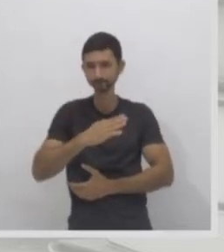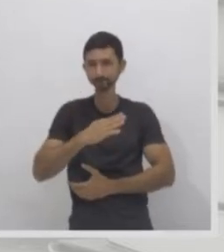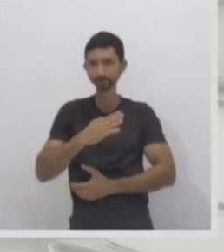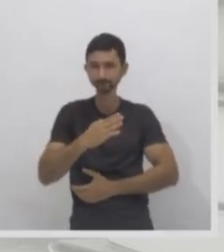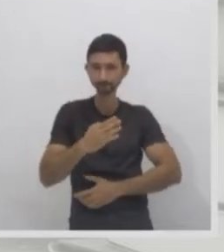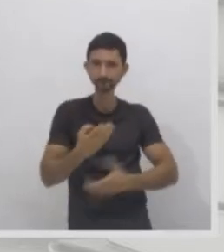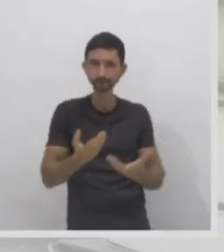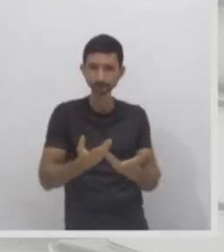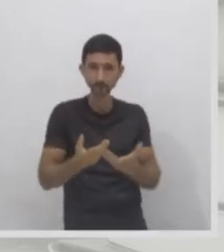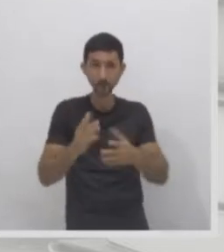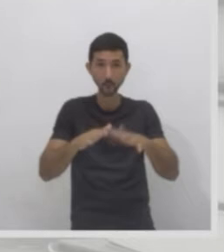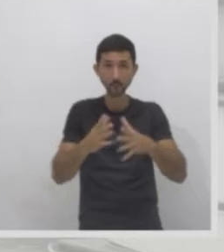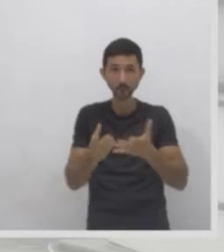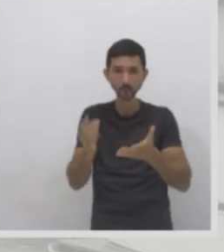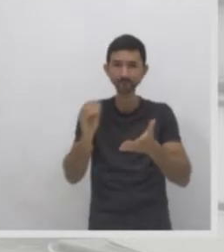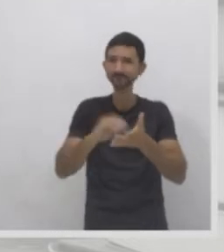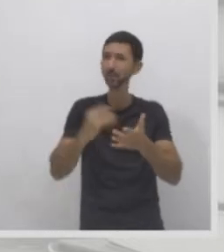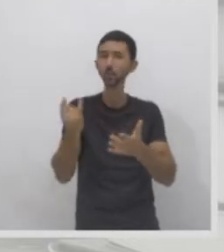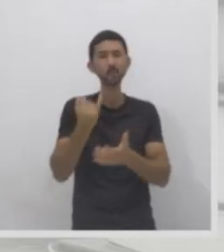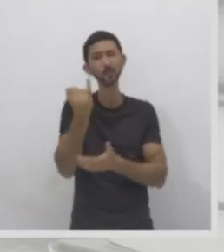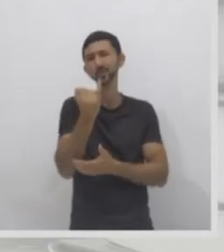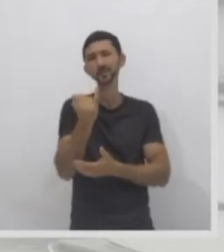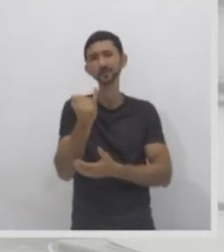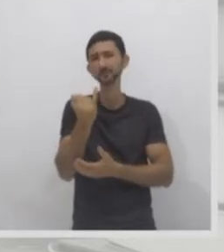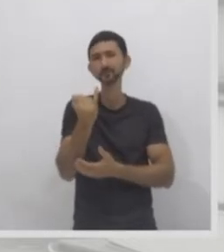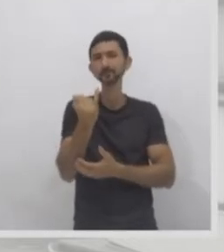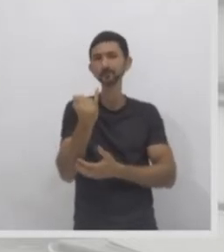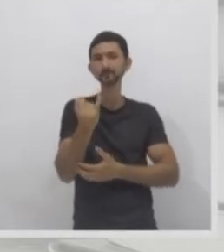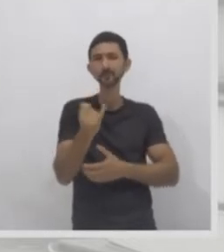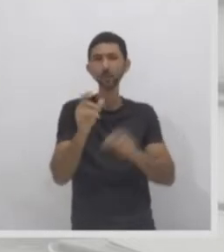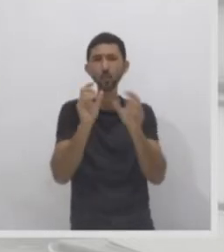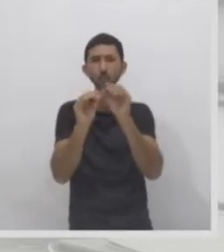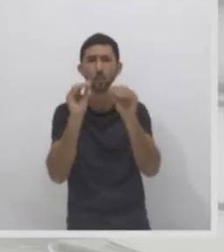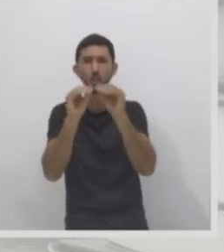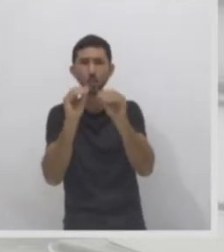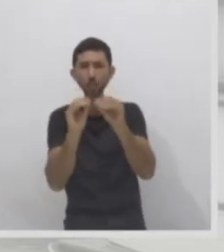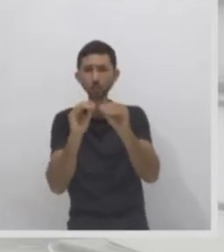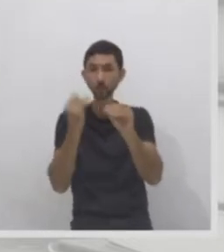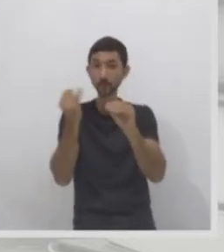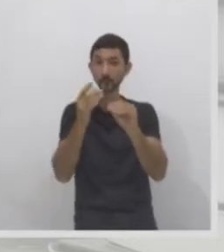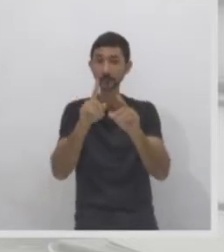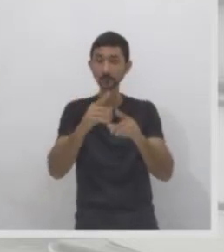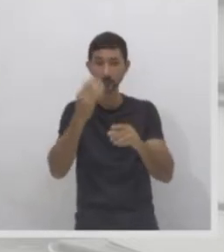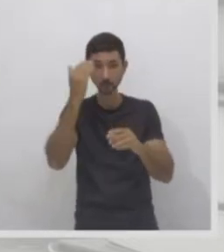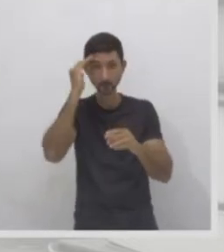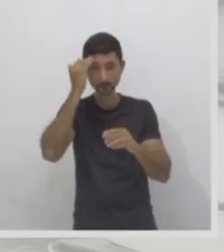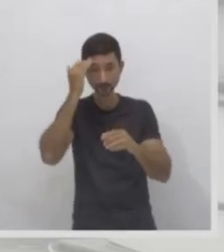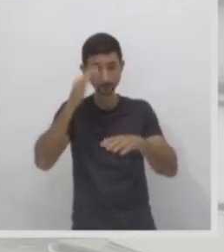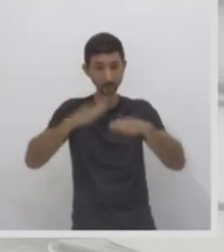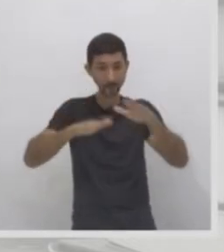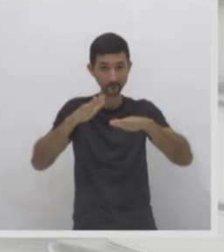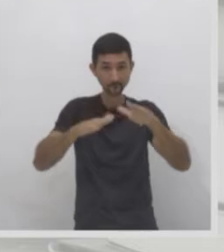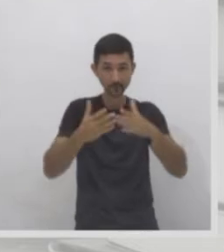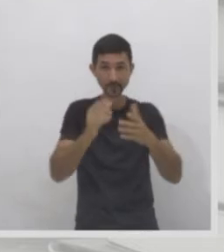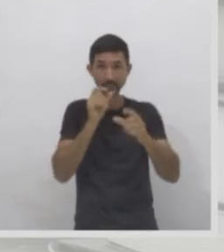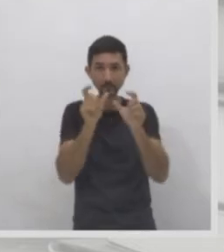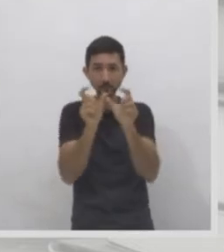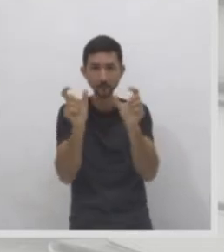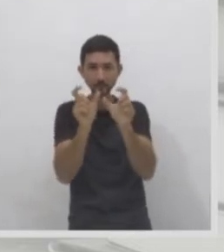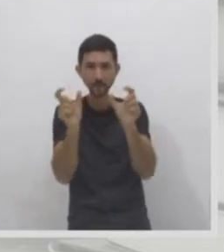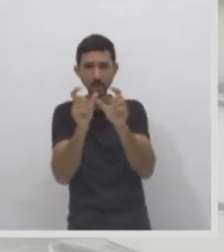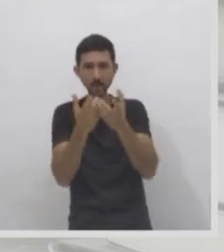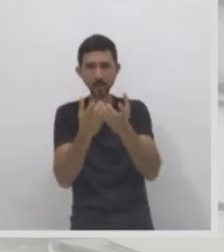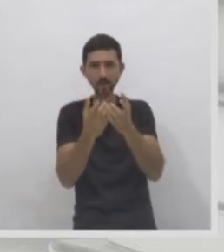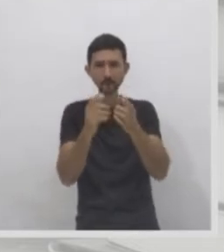ausência dele não vai fazer falta. Então, nesse primeiro momento, o que eu quero que você entenda? Que às vezes uma palavra,